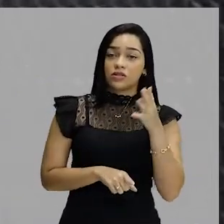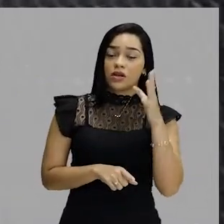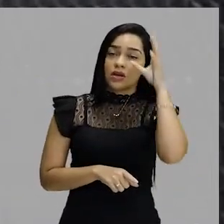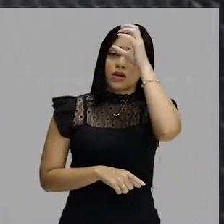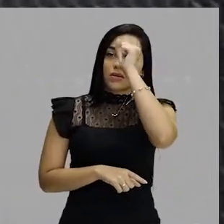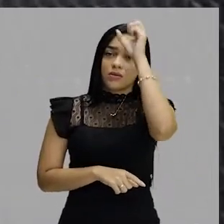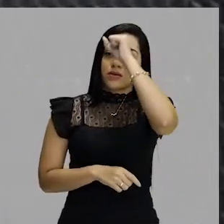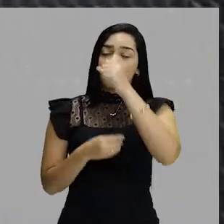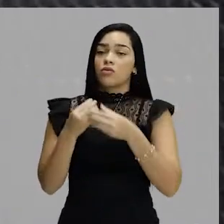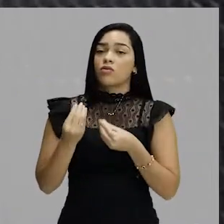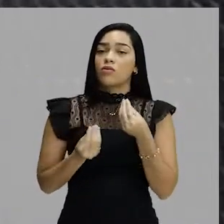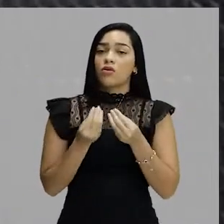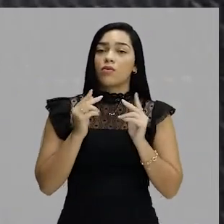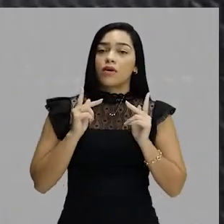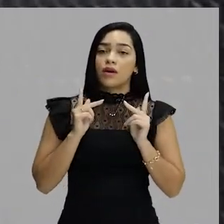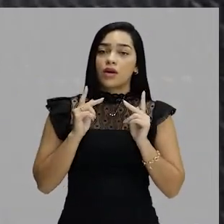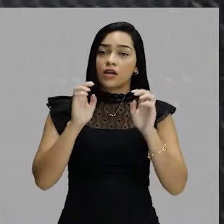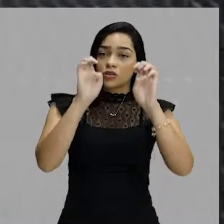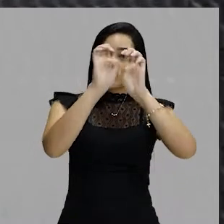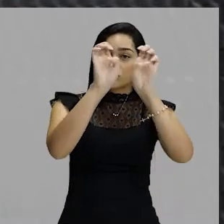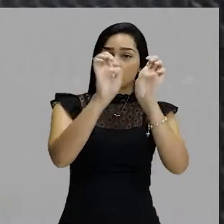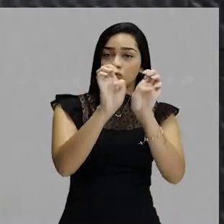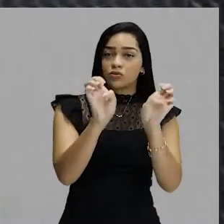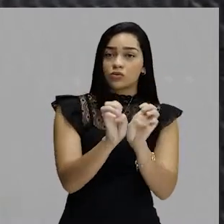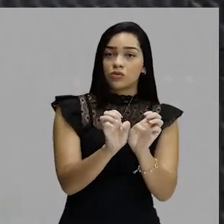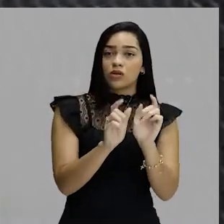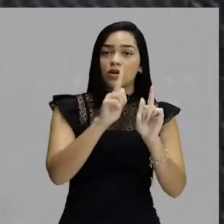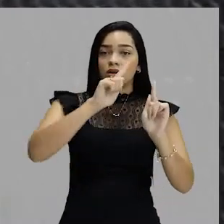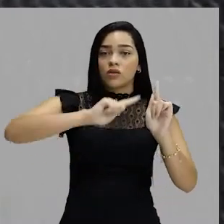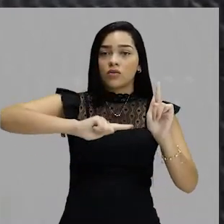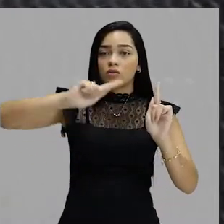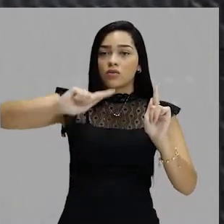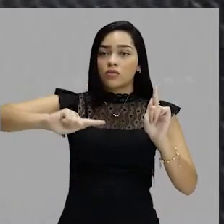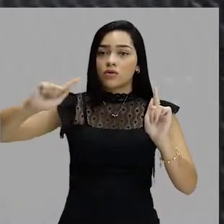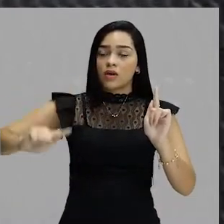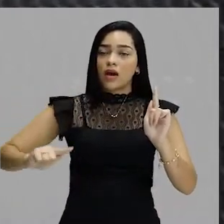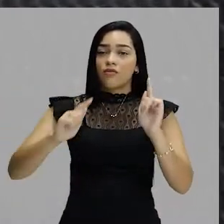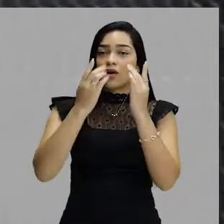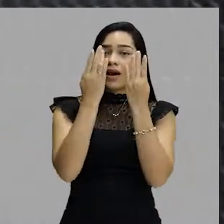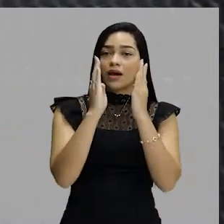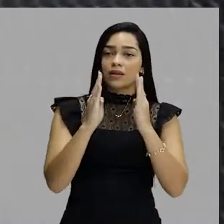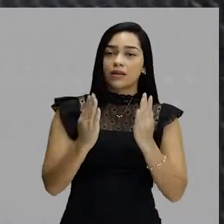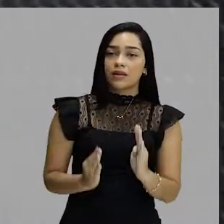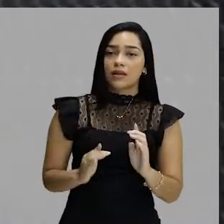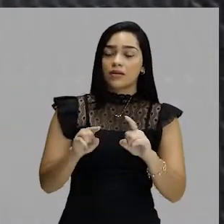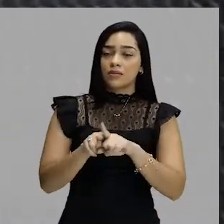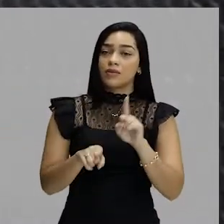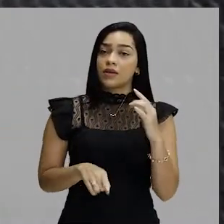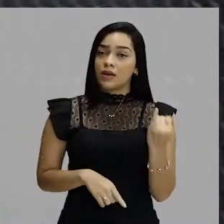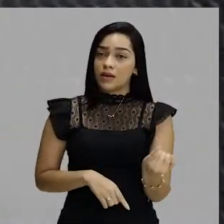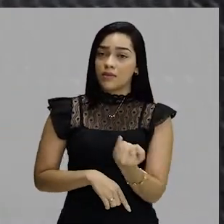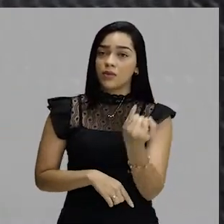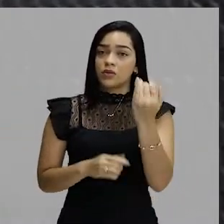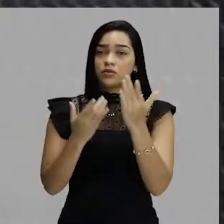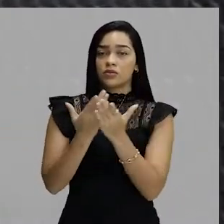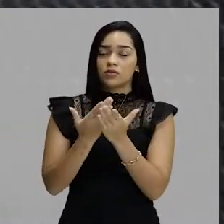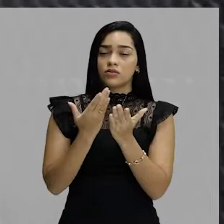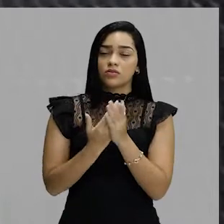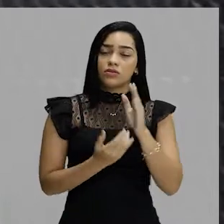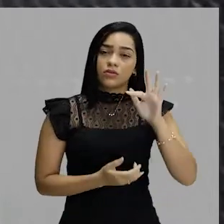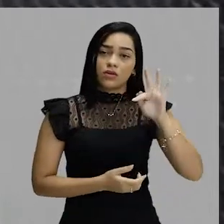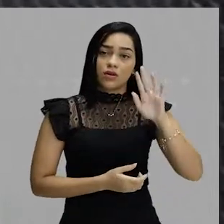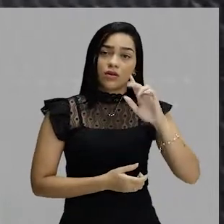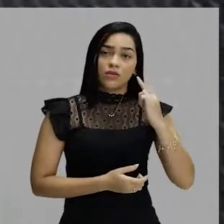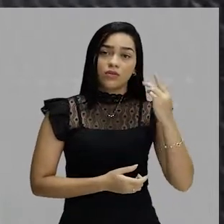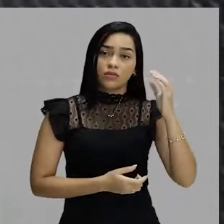que é o comportamento do gráfico de uma função do primeiro grau. A análise do gráfico é muito importante no estudo das funções, e a gente viu